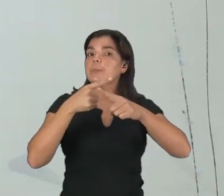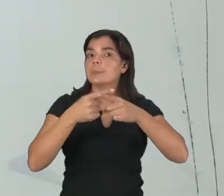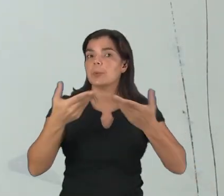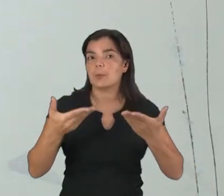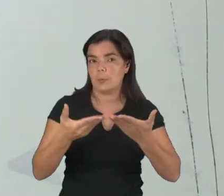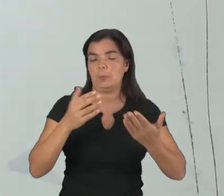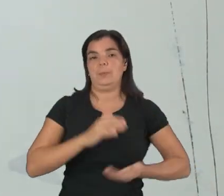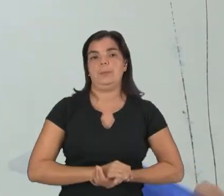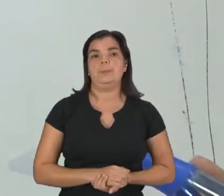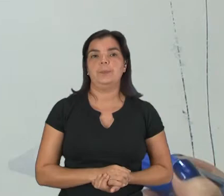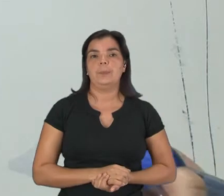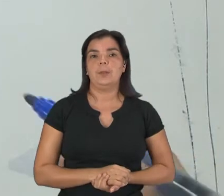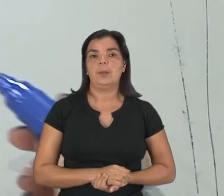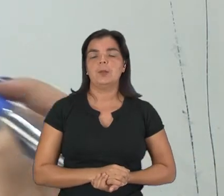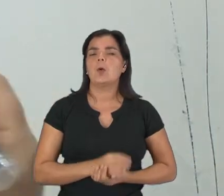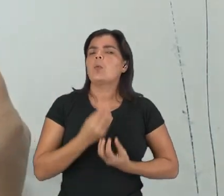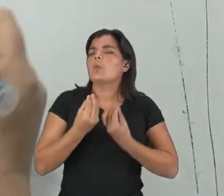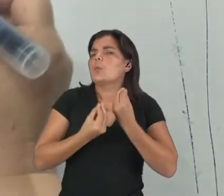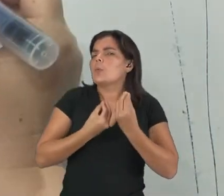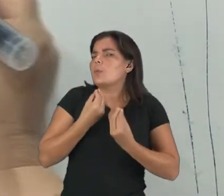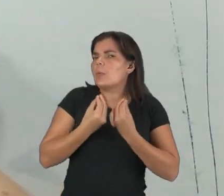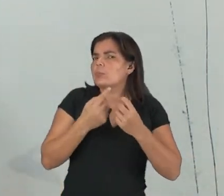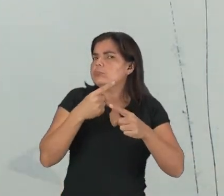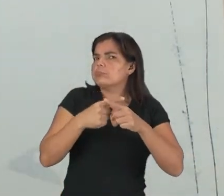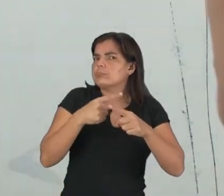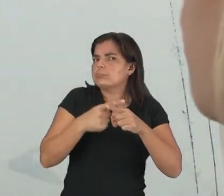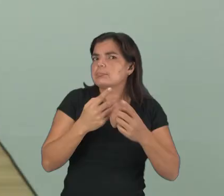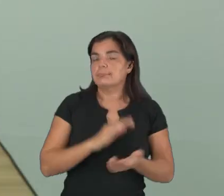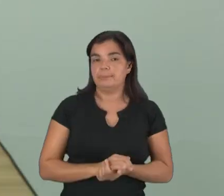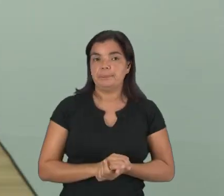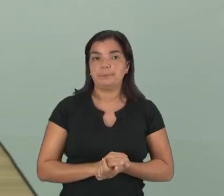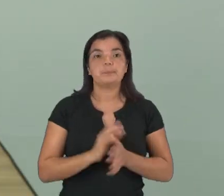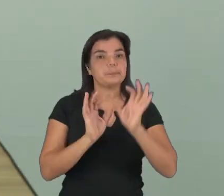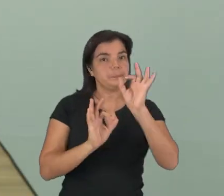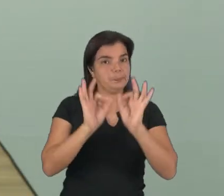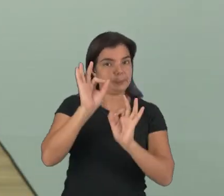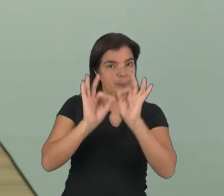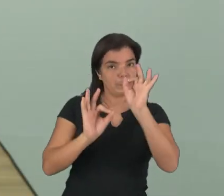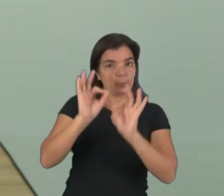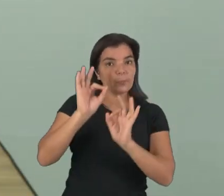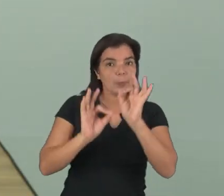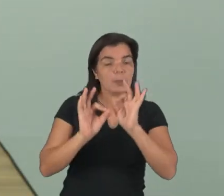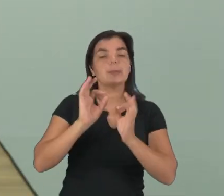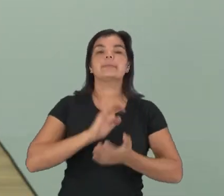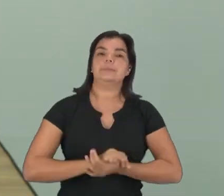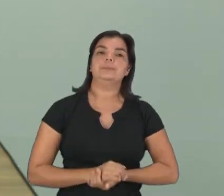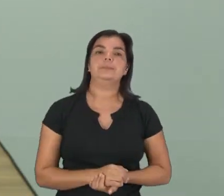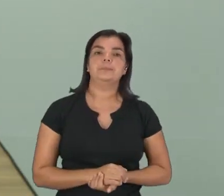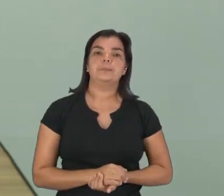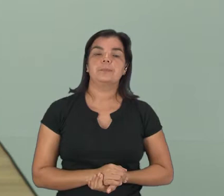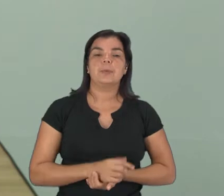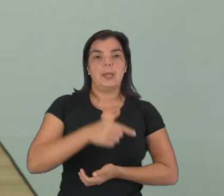multiplicar, E como que eu posso multiplicar? Eu posso armar a continha,